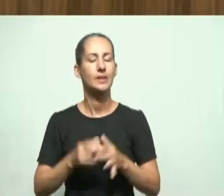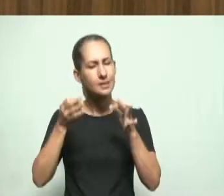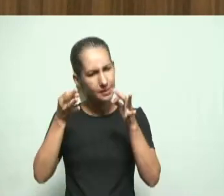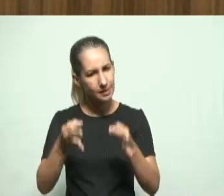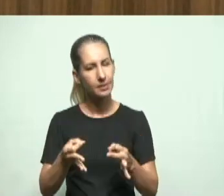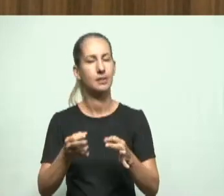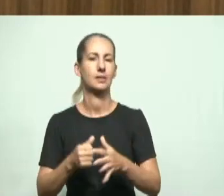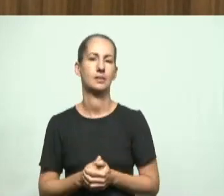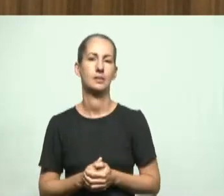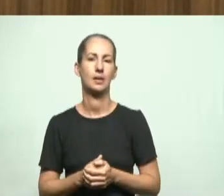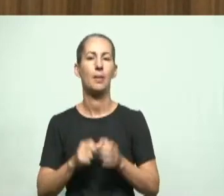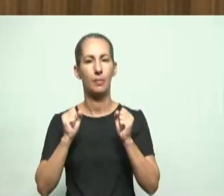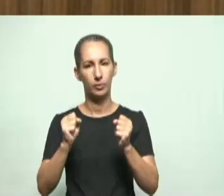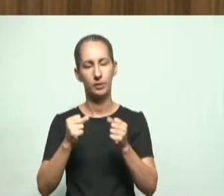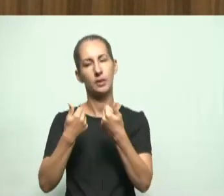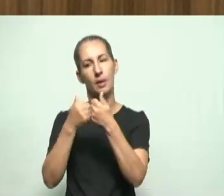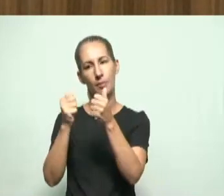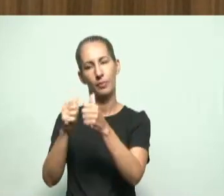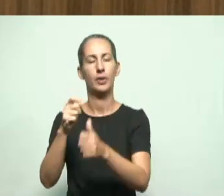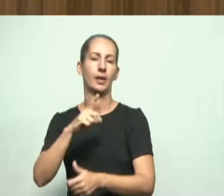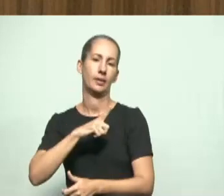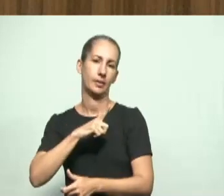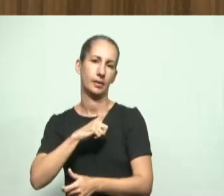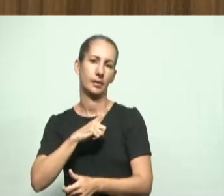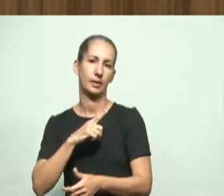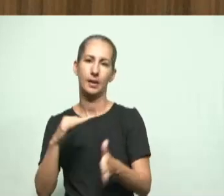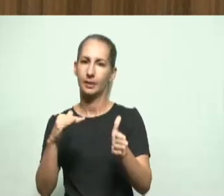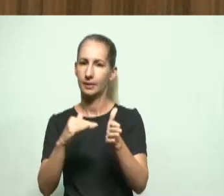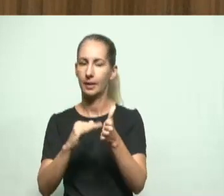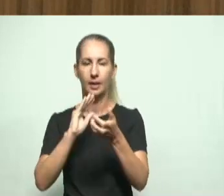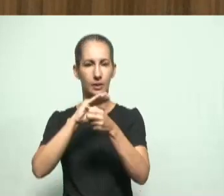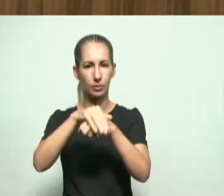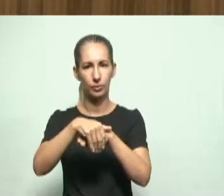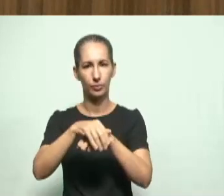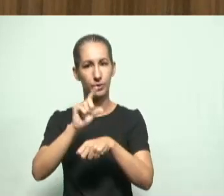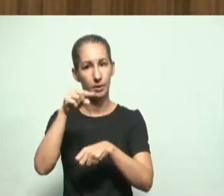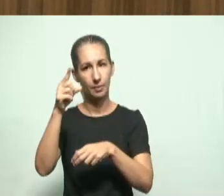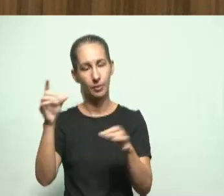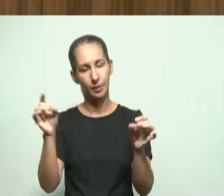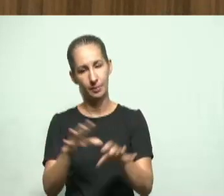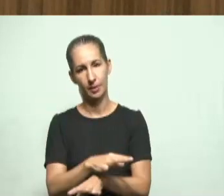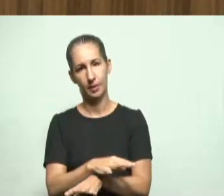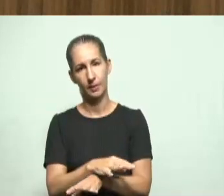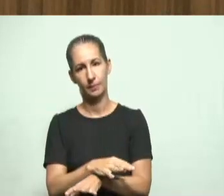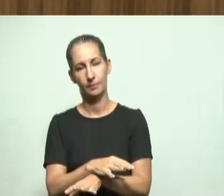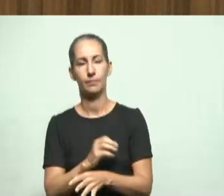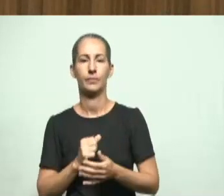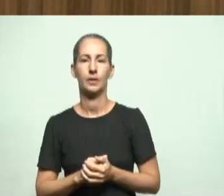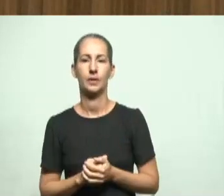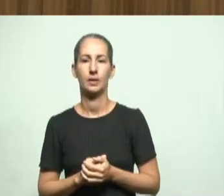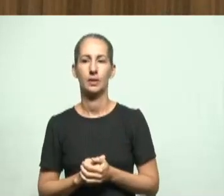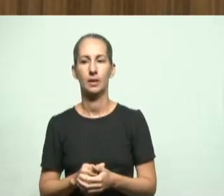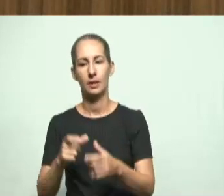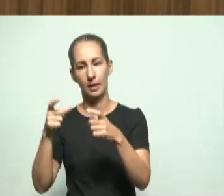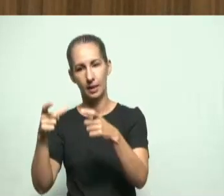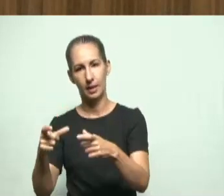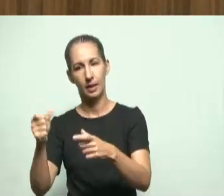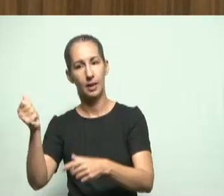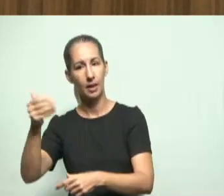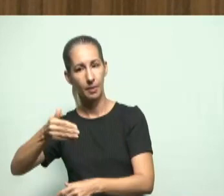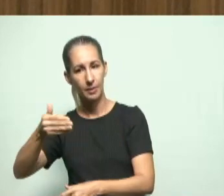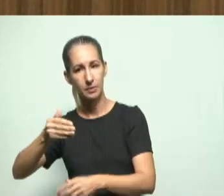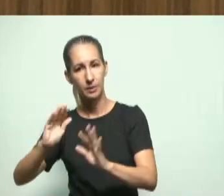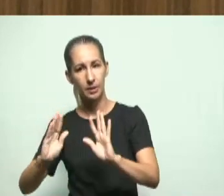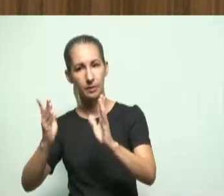certeza de que contará com o transporte público até tarde da noite, após esses grandes eventos. Não só para quem está lá participando